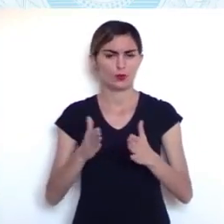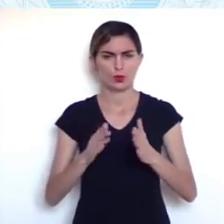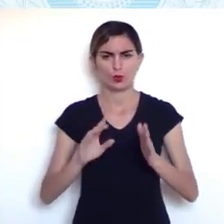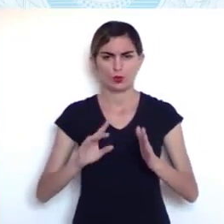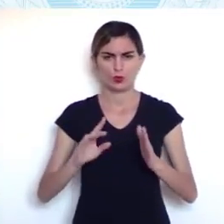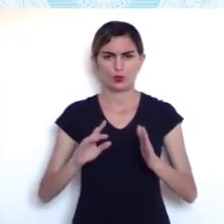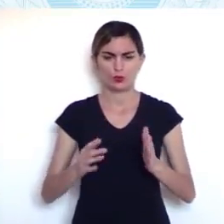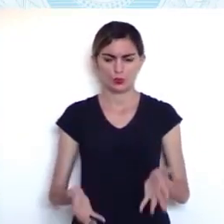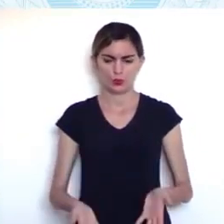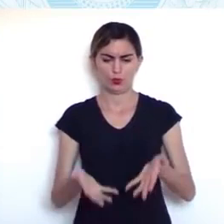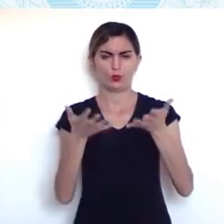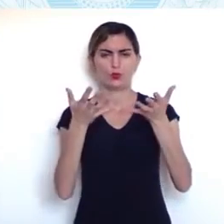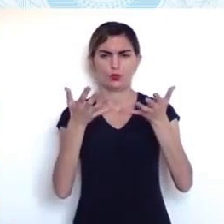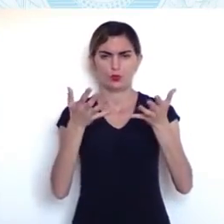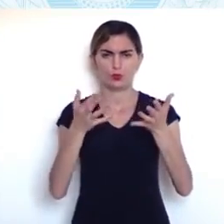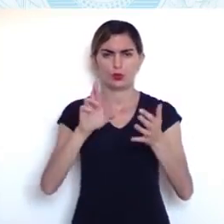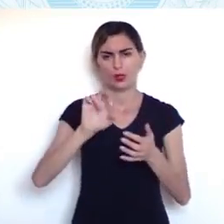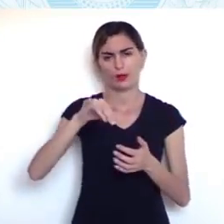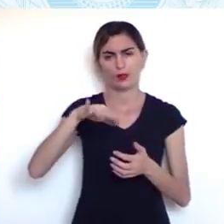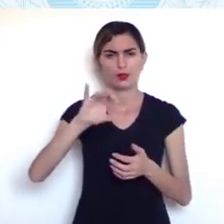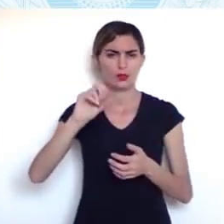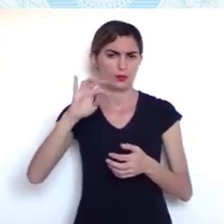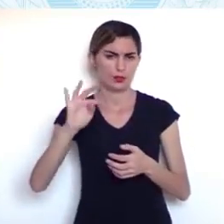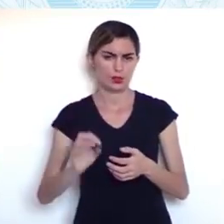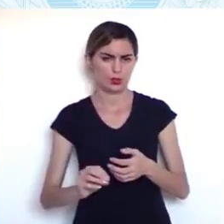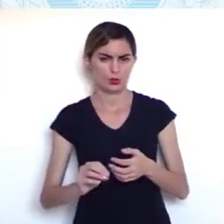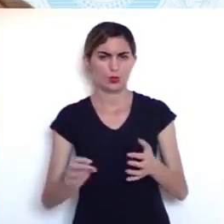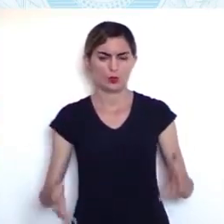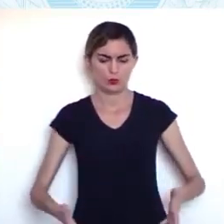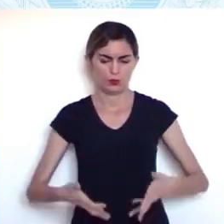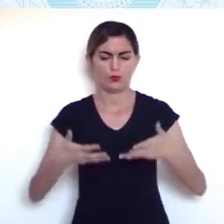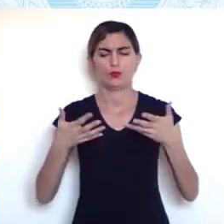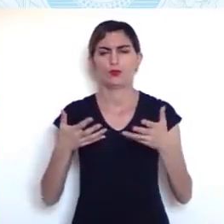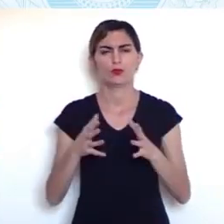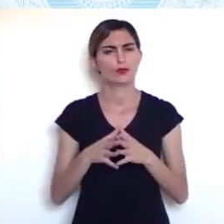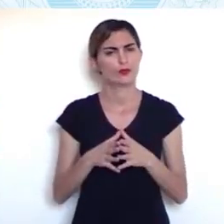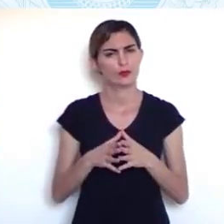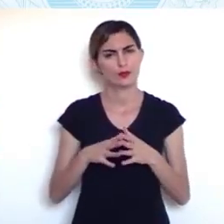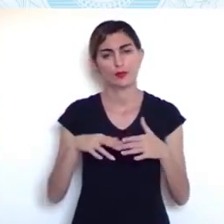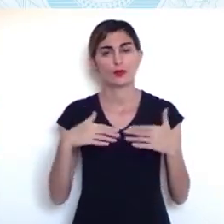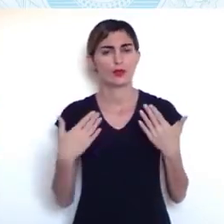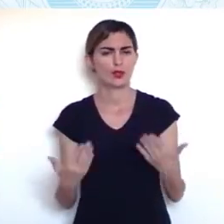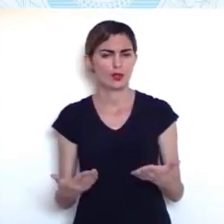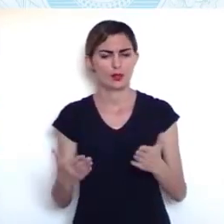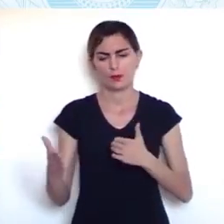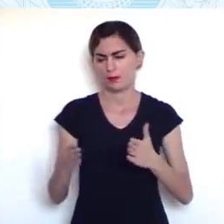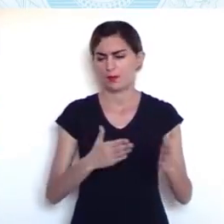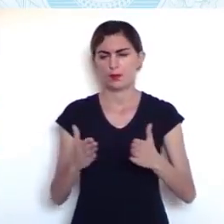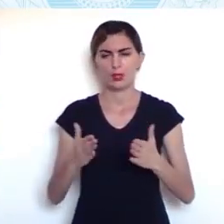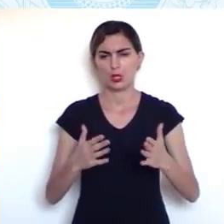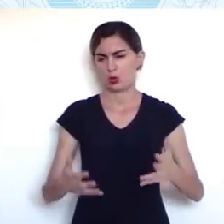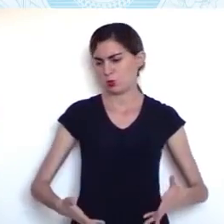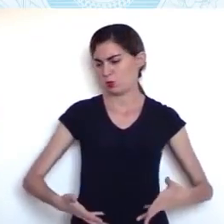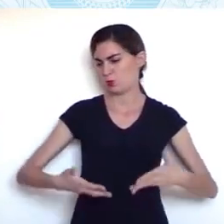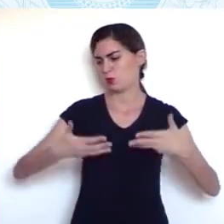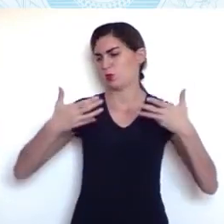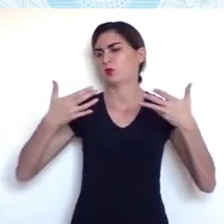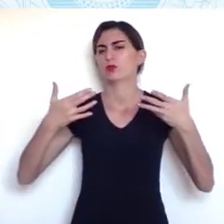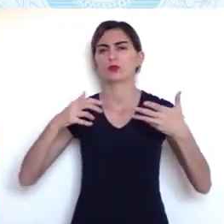do Renascimento, né? O auge do Renascimento, ou seja, é o período de glamour dessa